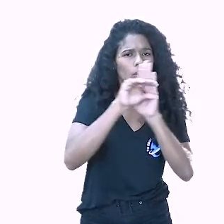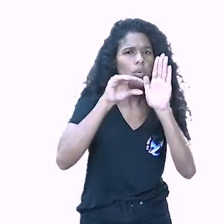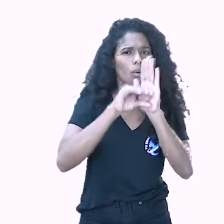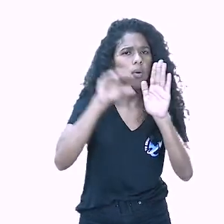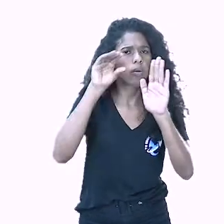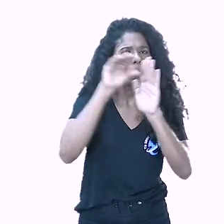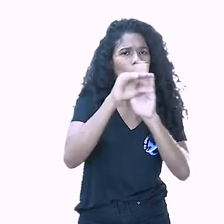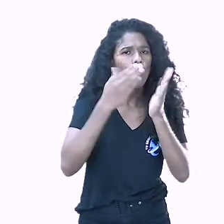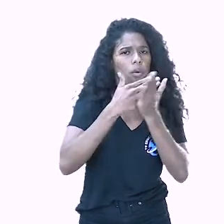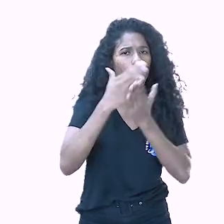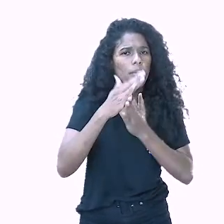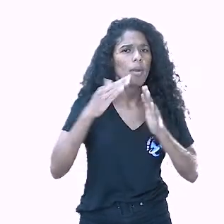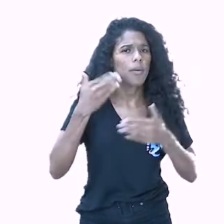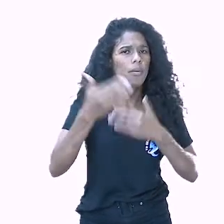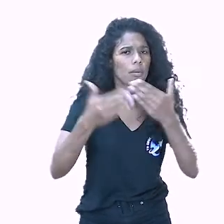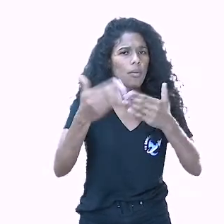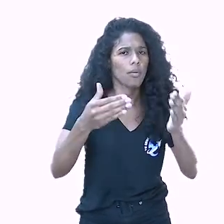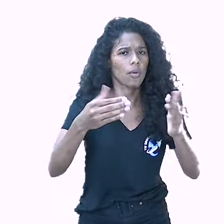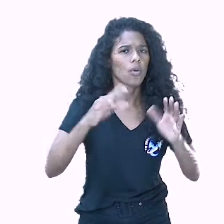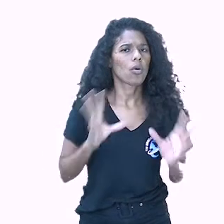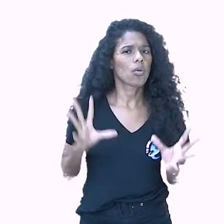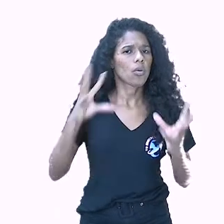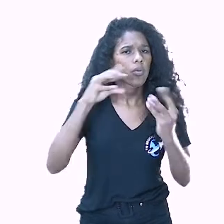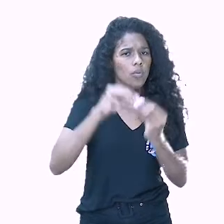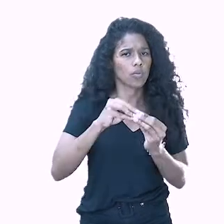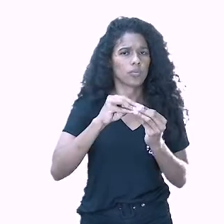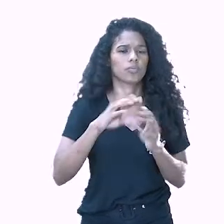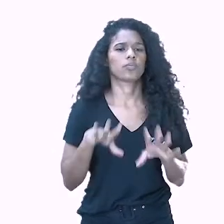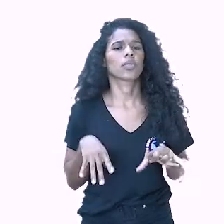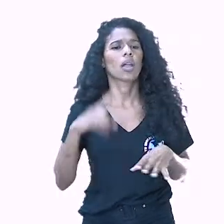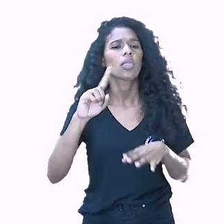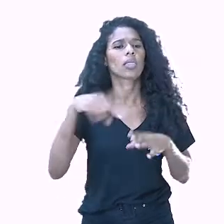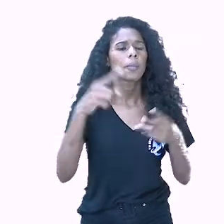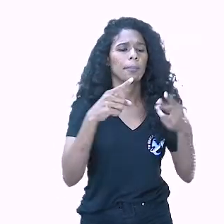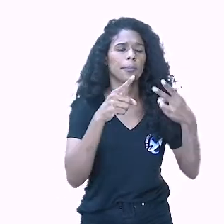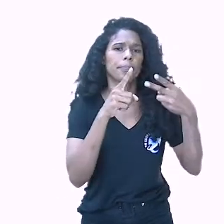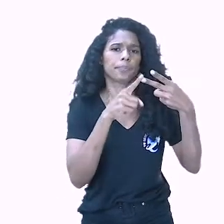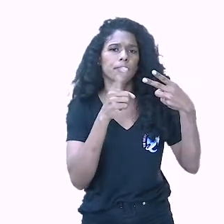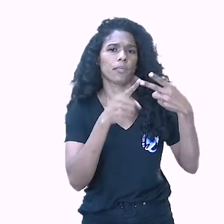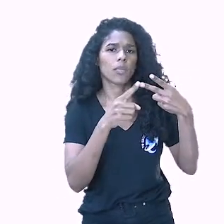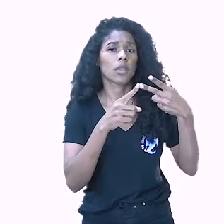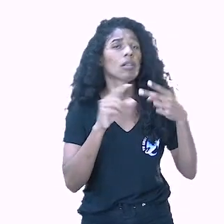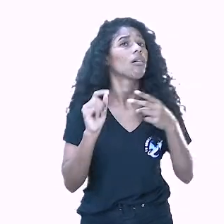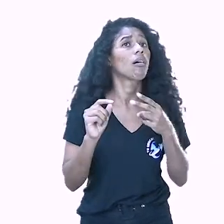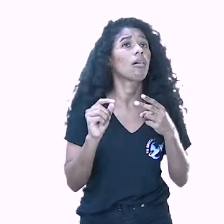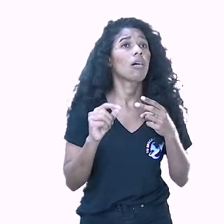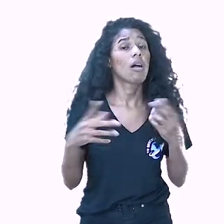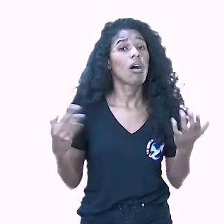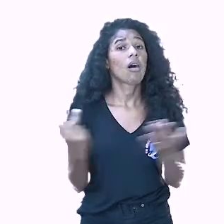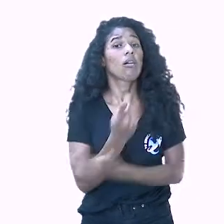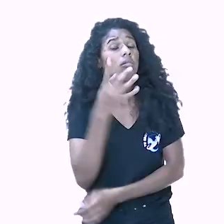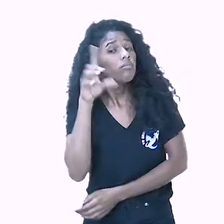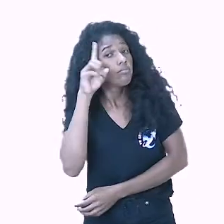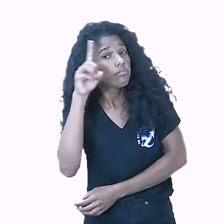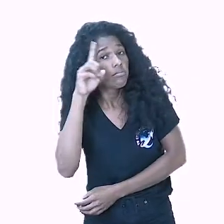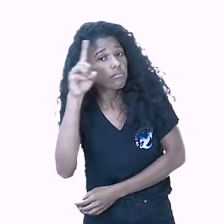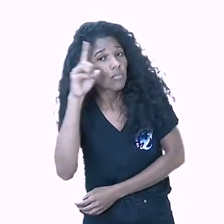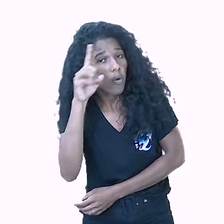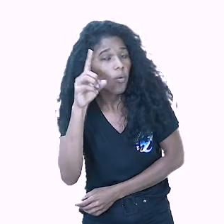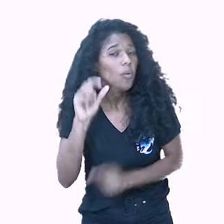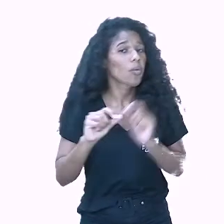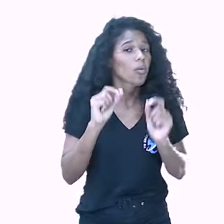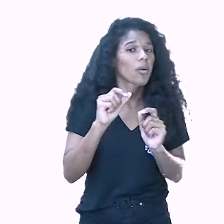história. Estão lembrados? Próximo ponto é que são acontecimentos do dia a dia com um tom de humor e crítica. Como